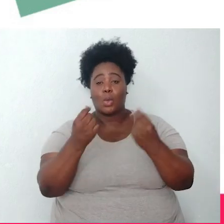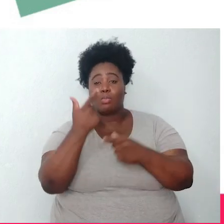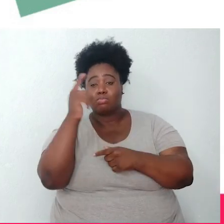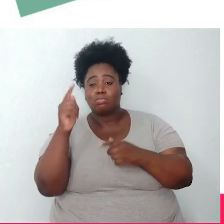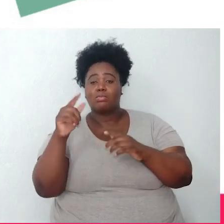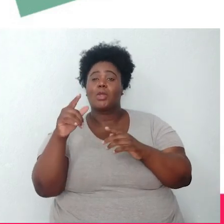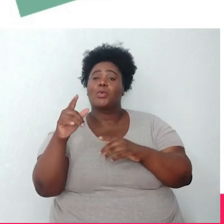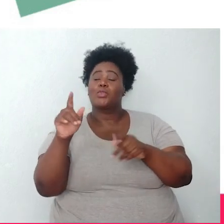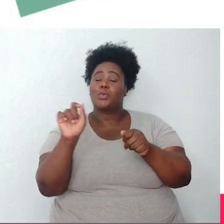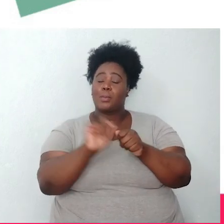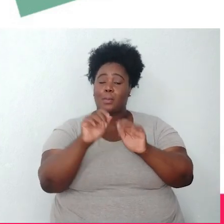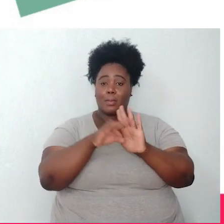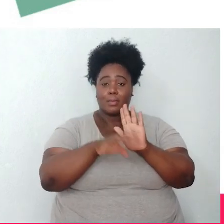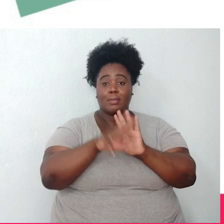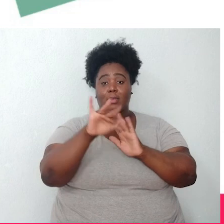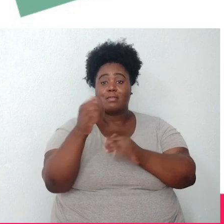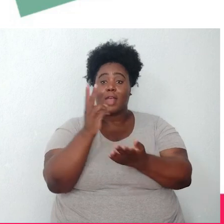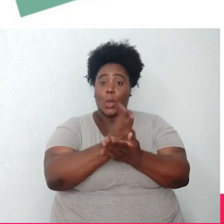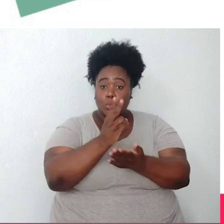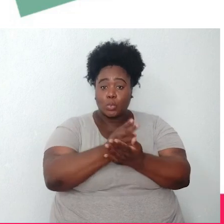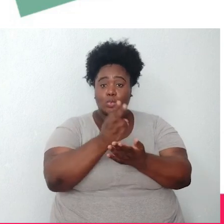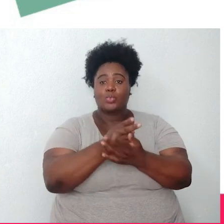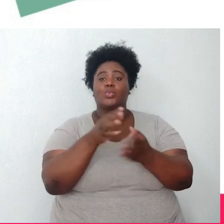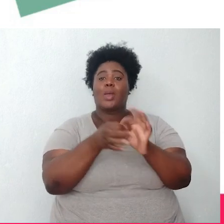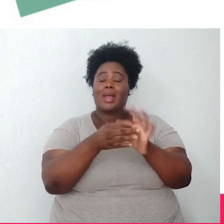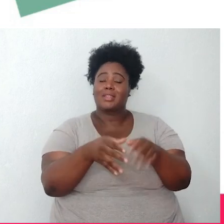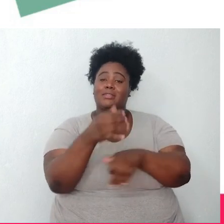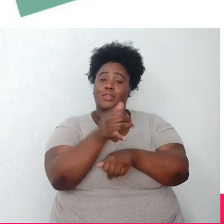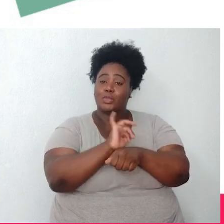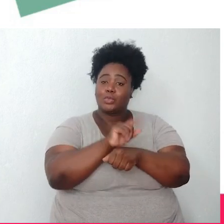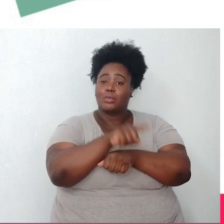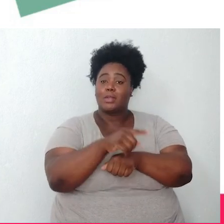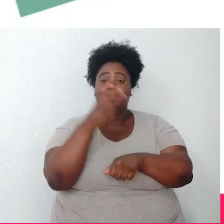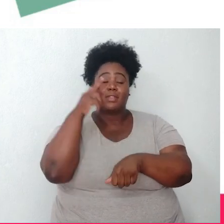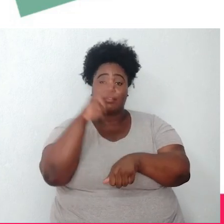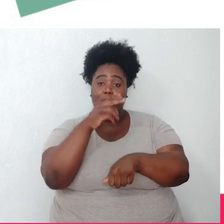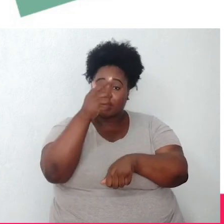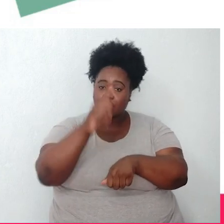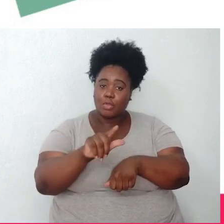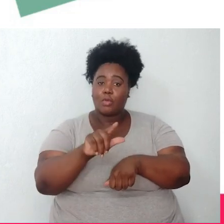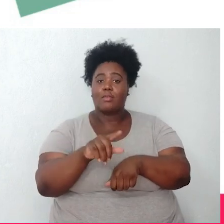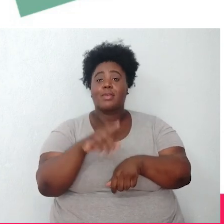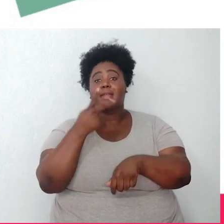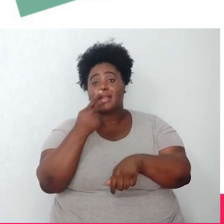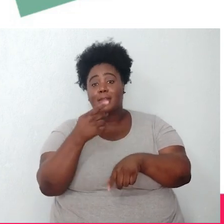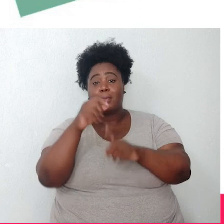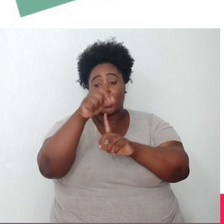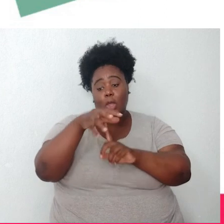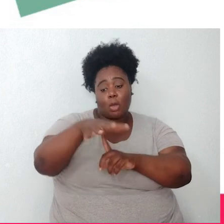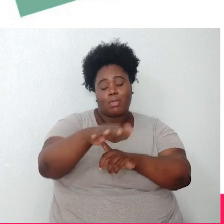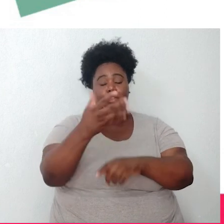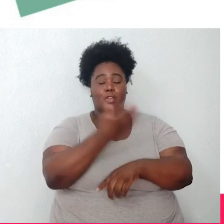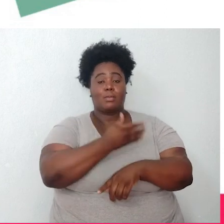com muitas outras atrações. Esse vídeo vai permanecer disponível nos canais do Circuito para você que quer assistir novamente e